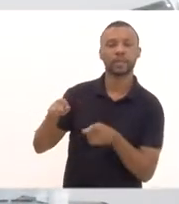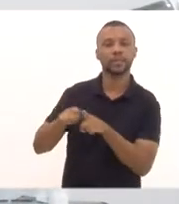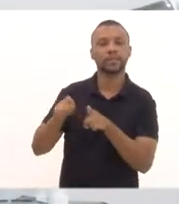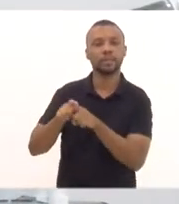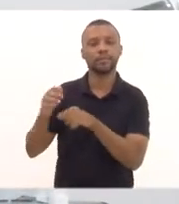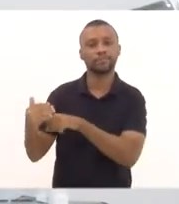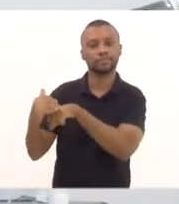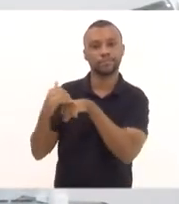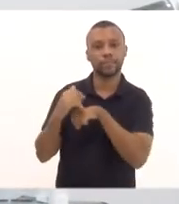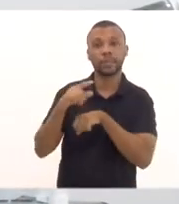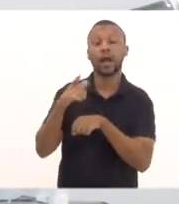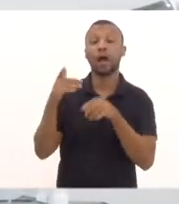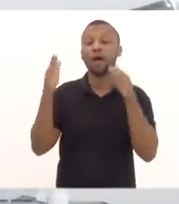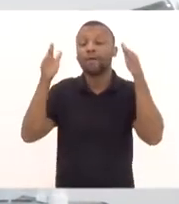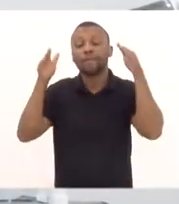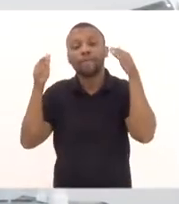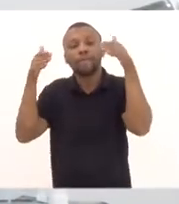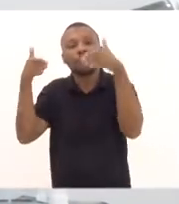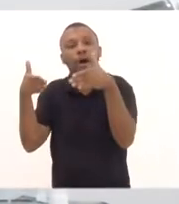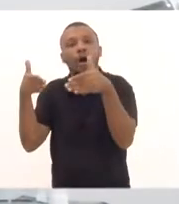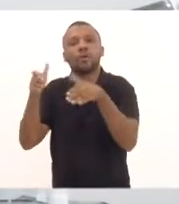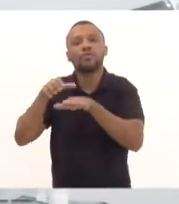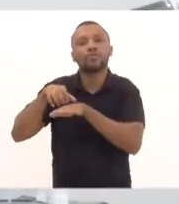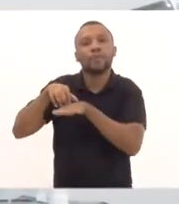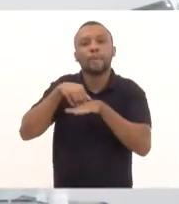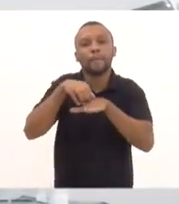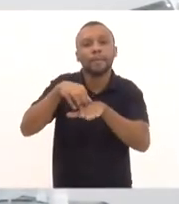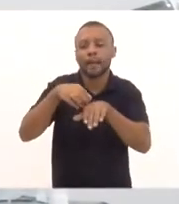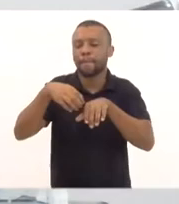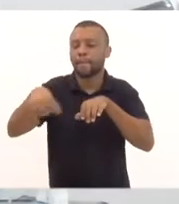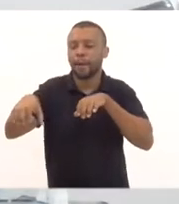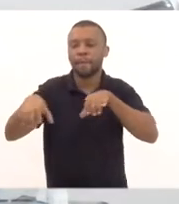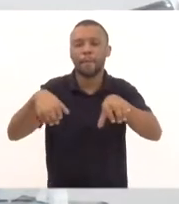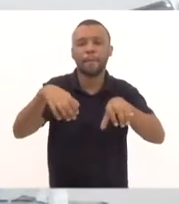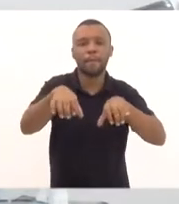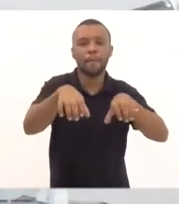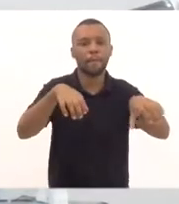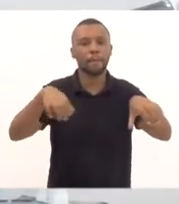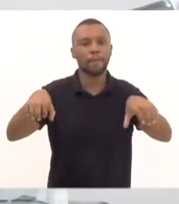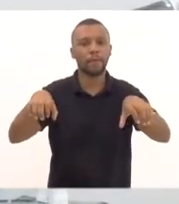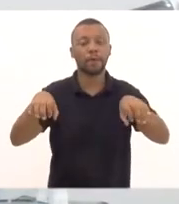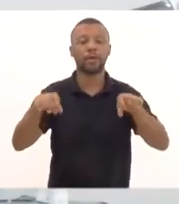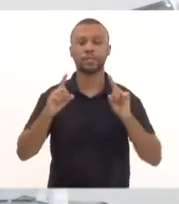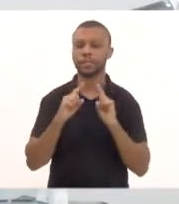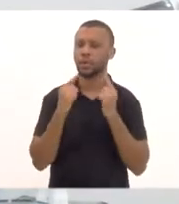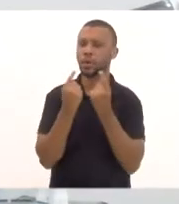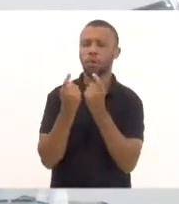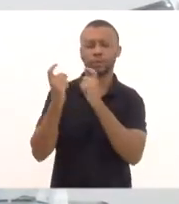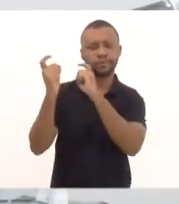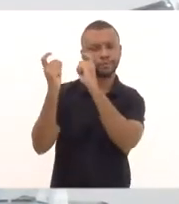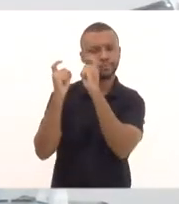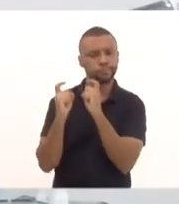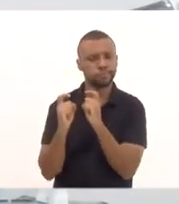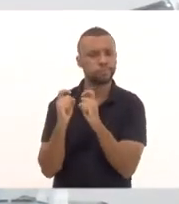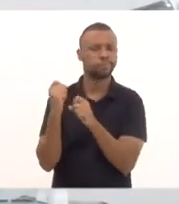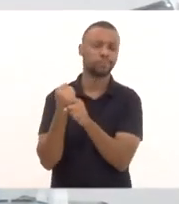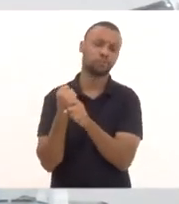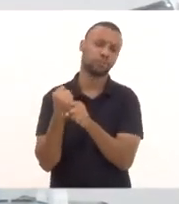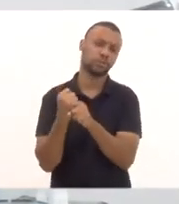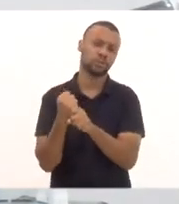que o Fórum de mobilidade né fala em mobilidade que se reúne a muitos anos aqui no Rio de Janeiro elas fazem reuniões